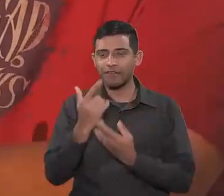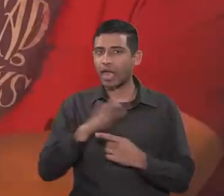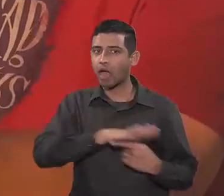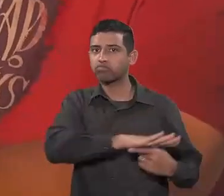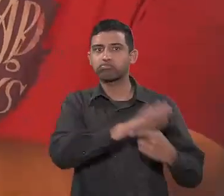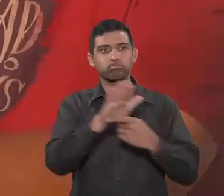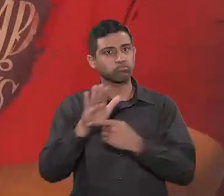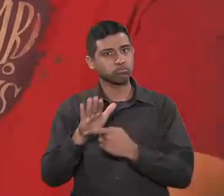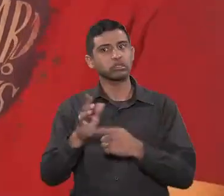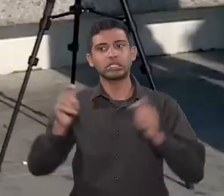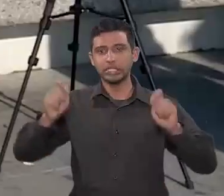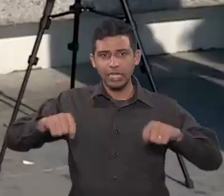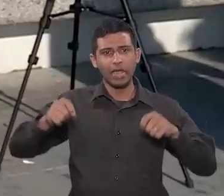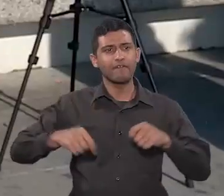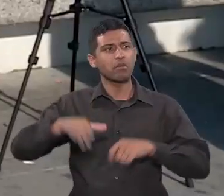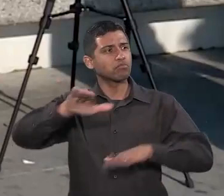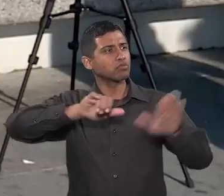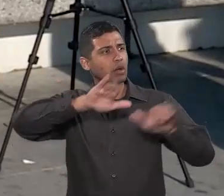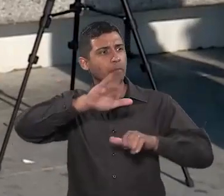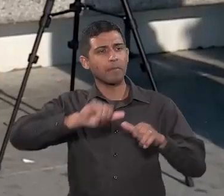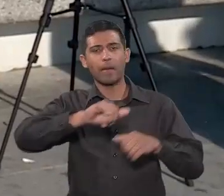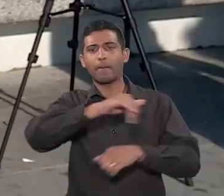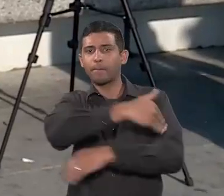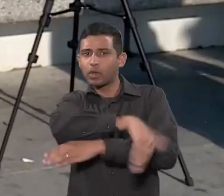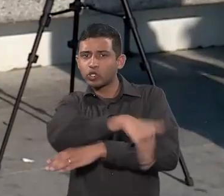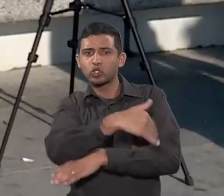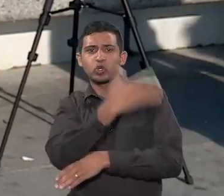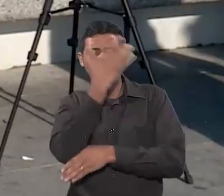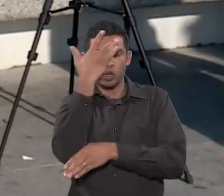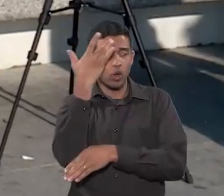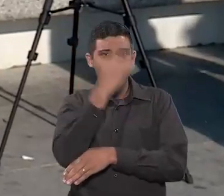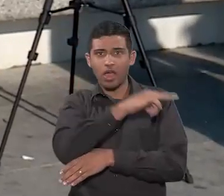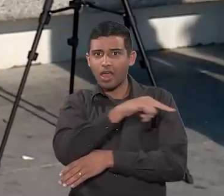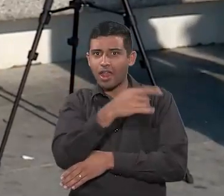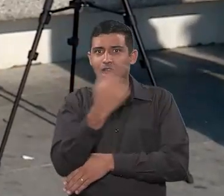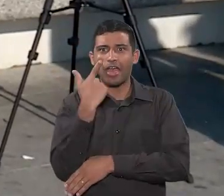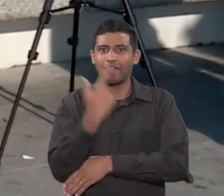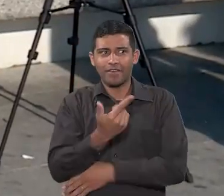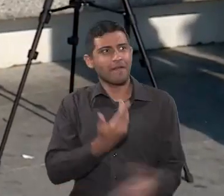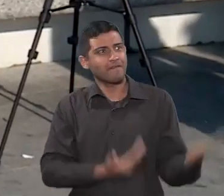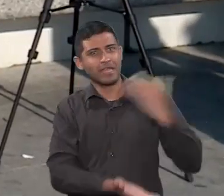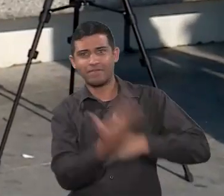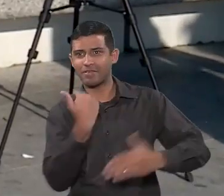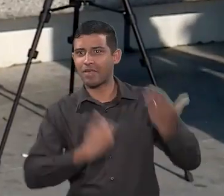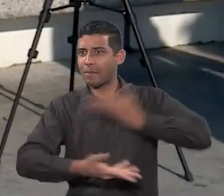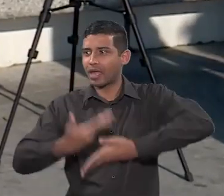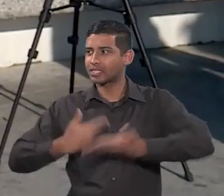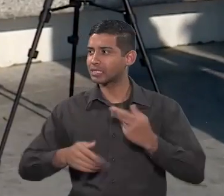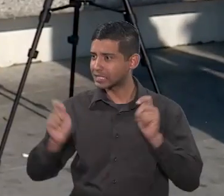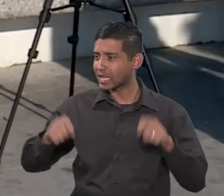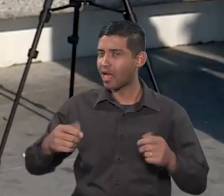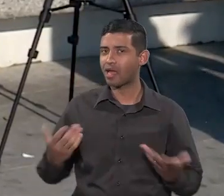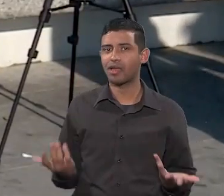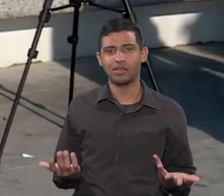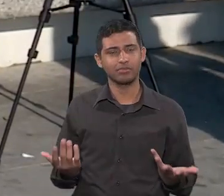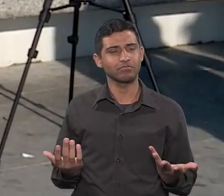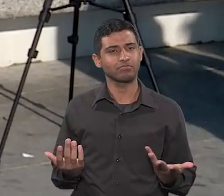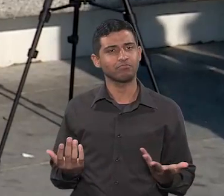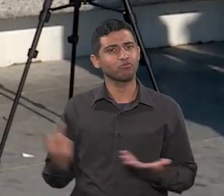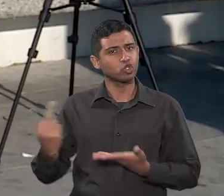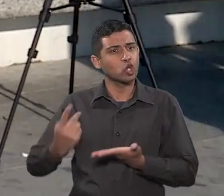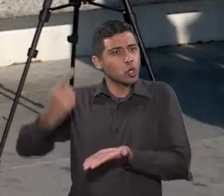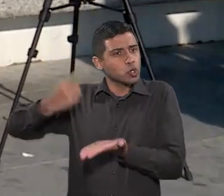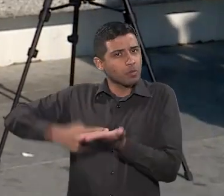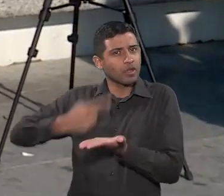pudesse trazer a população de Londres que estava em situação de rua para participar desse grande evento, né? Então eles fizeram